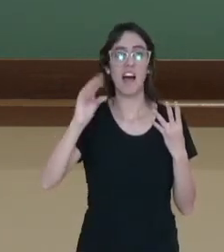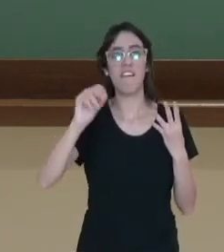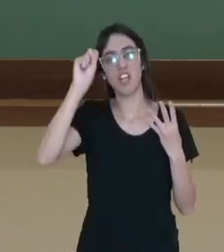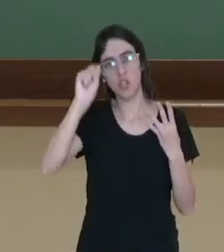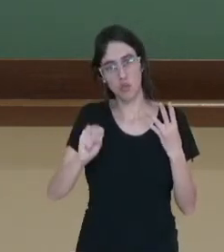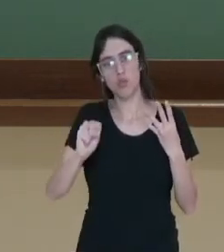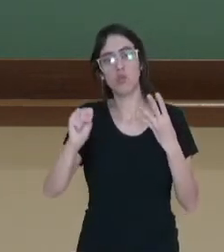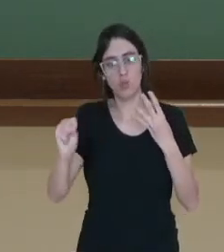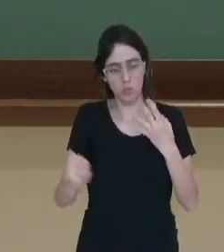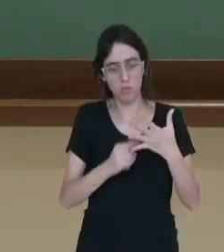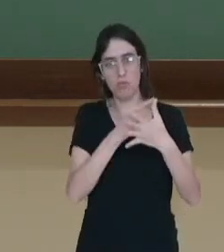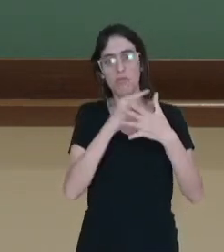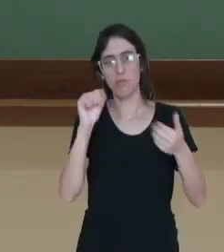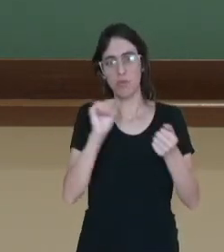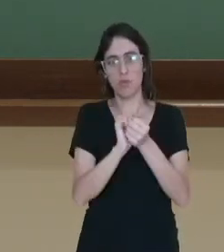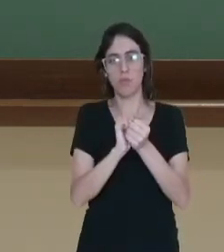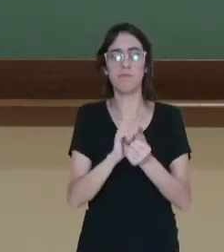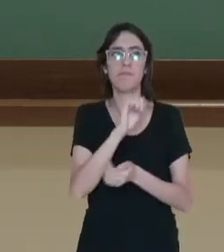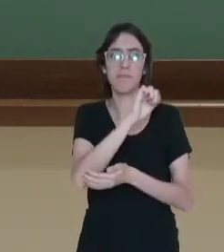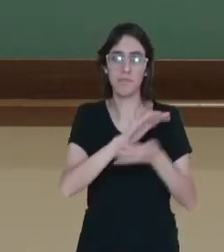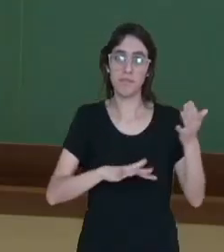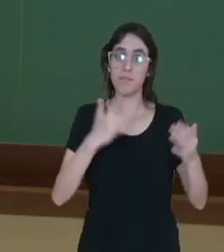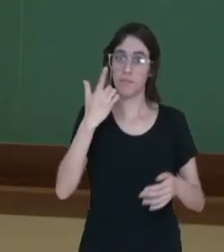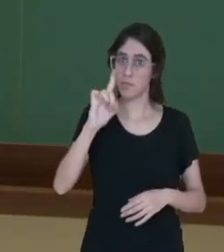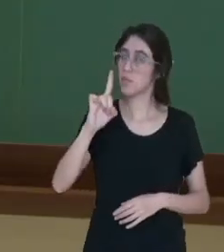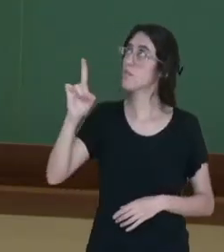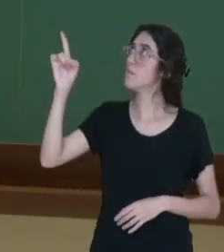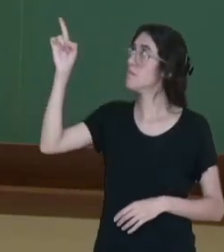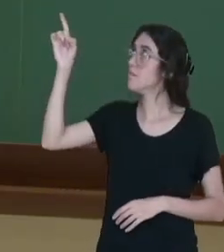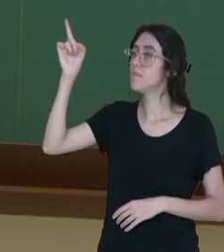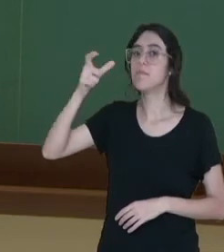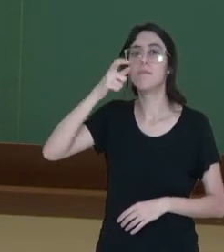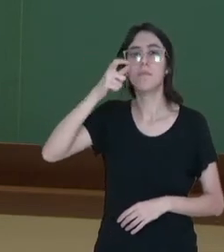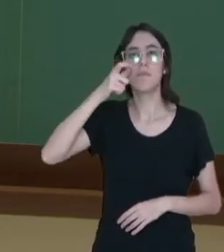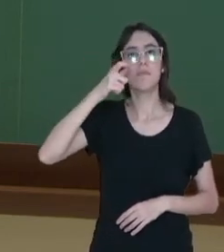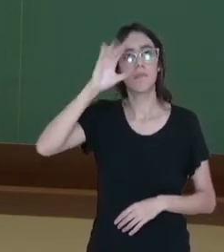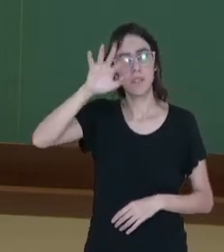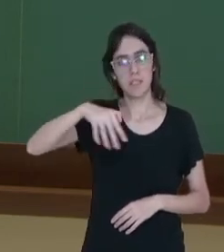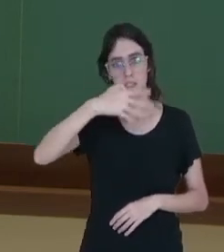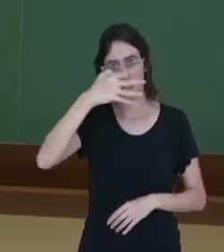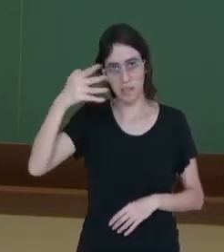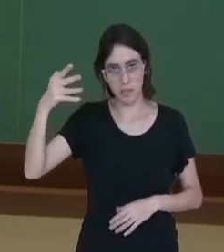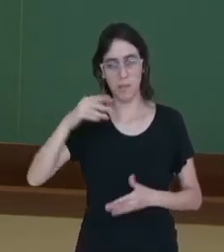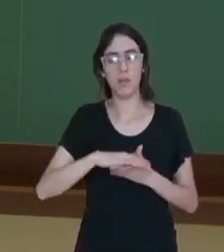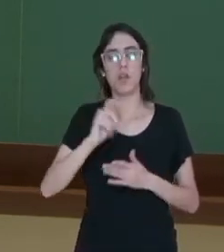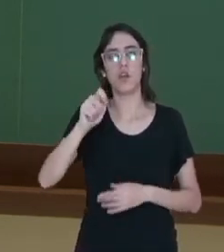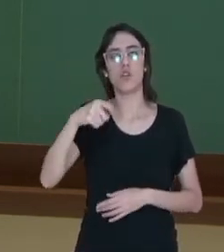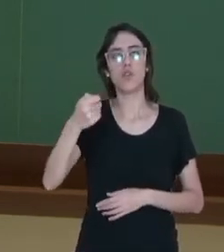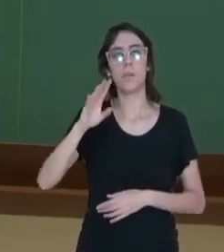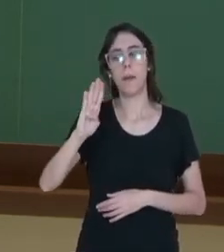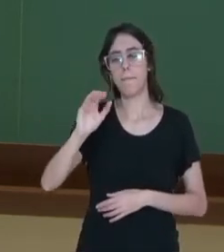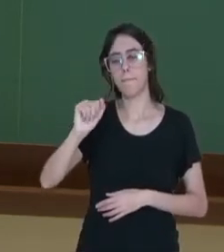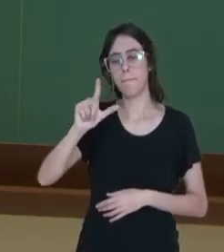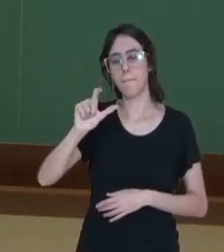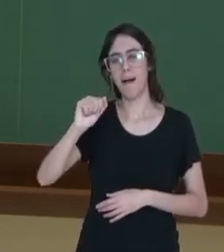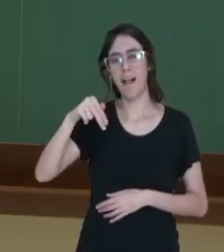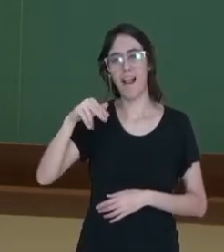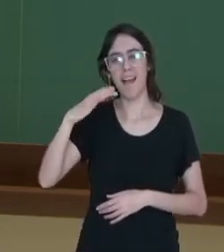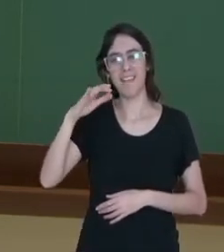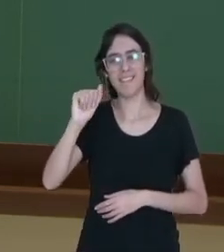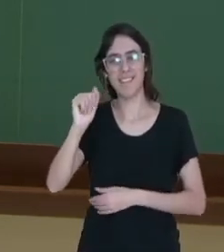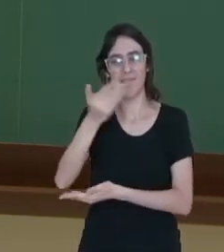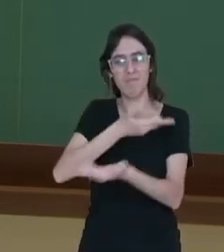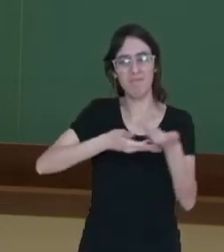Sul. Exercício para você. Observa aqui mais uma tabela sobre a balança comercial brasileira